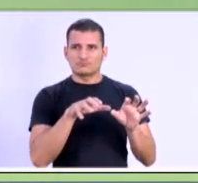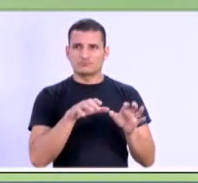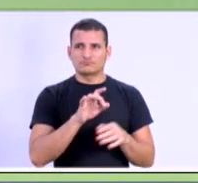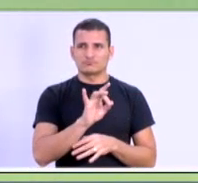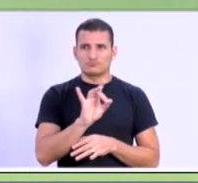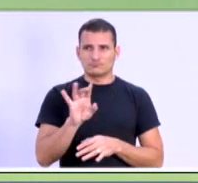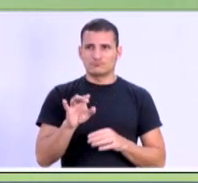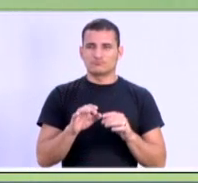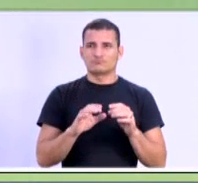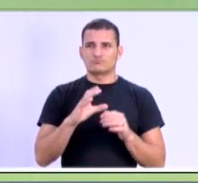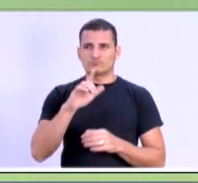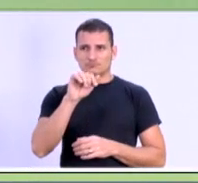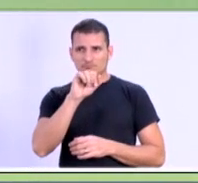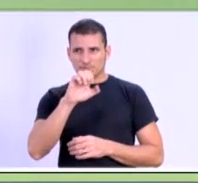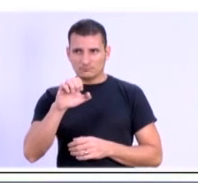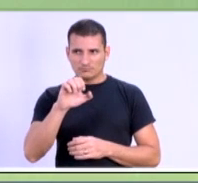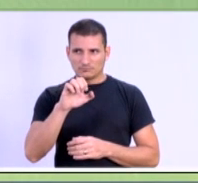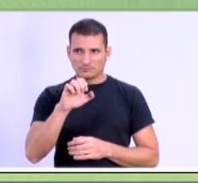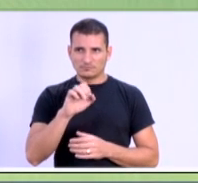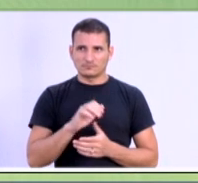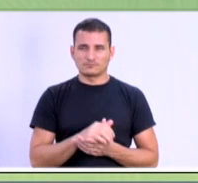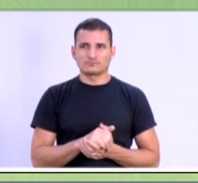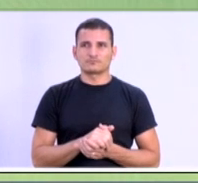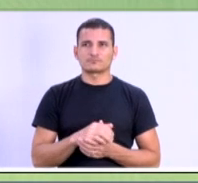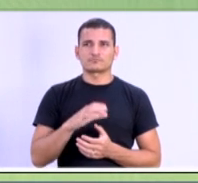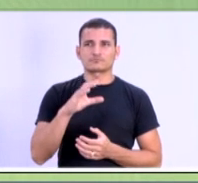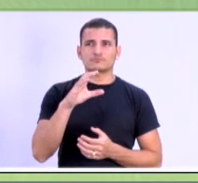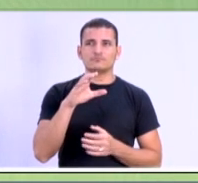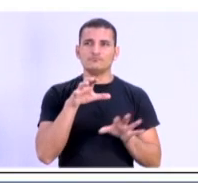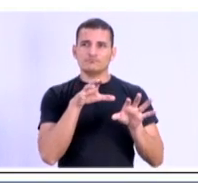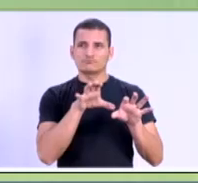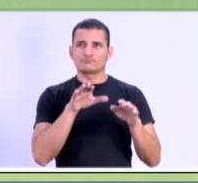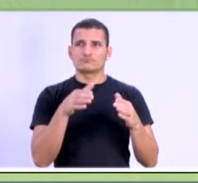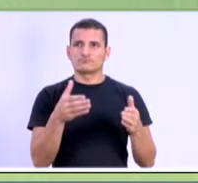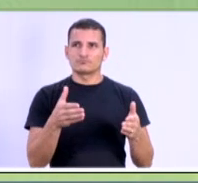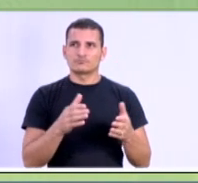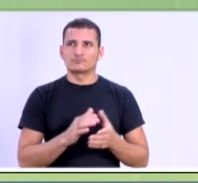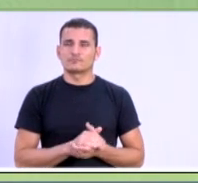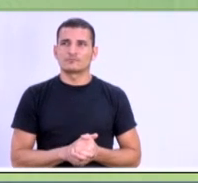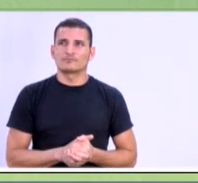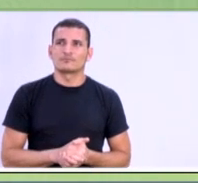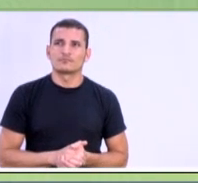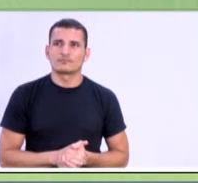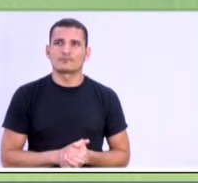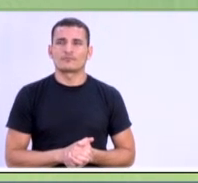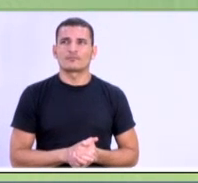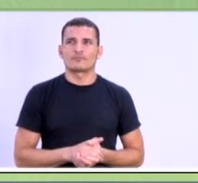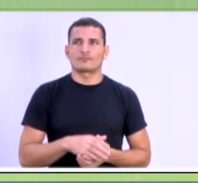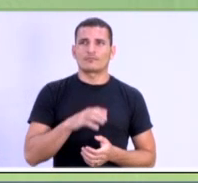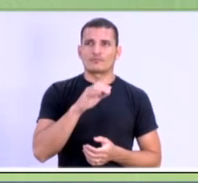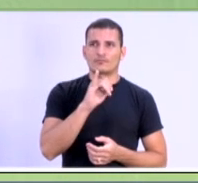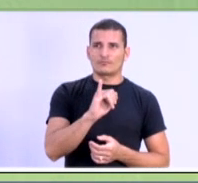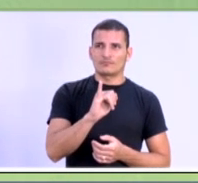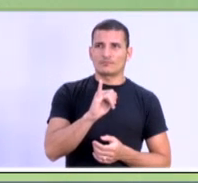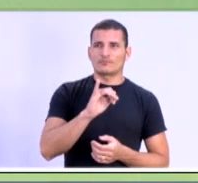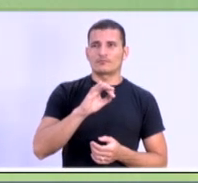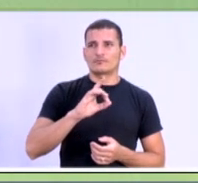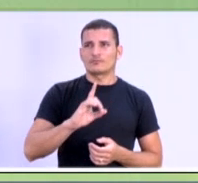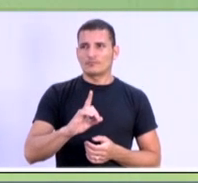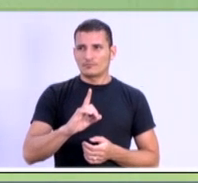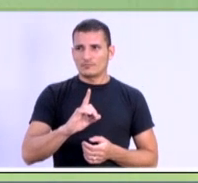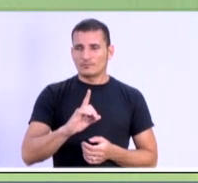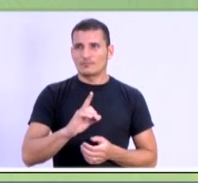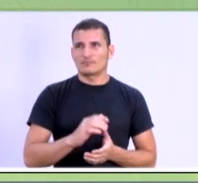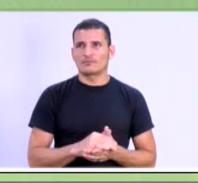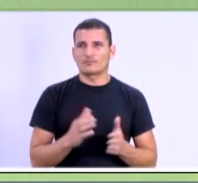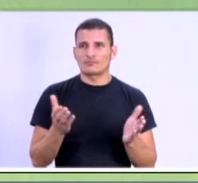da classe para isso. E que característica é essa, gente? A gente chama de característica ID, tá? Agora vamos falar